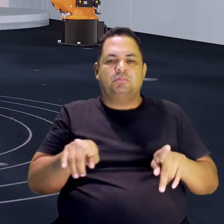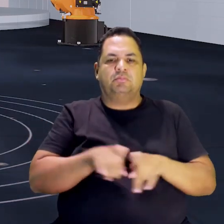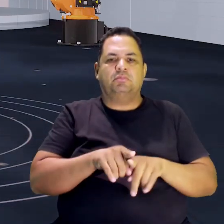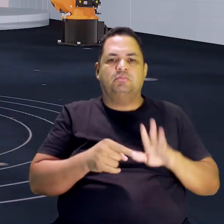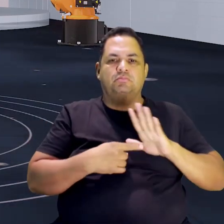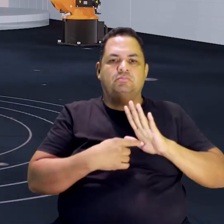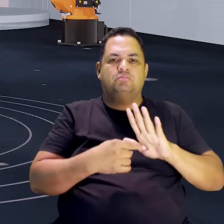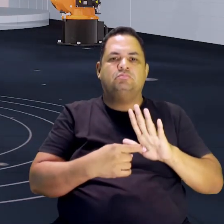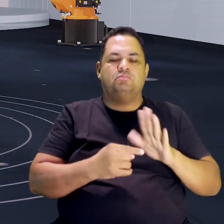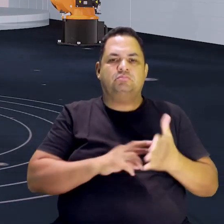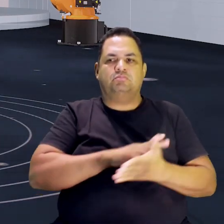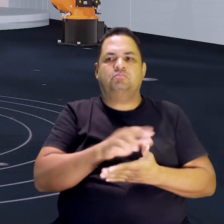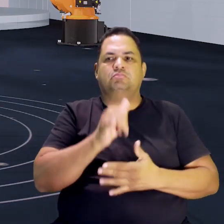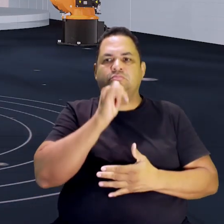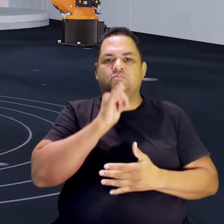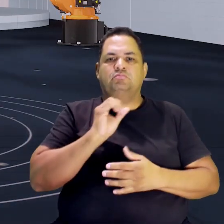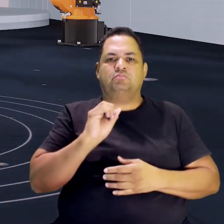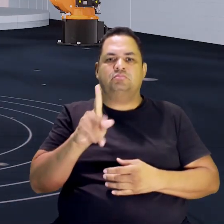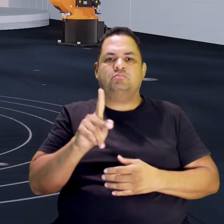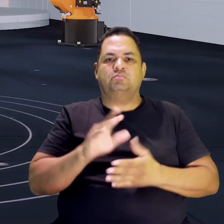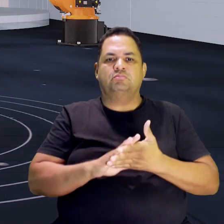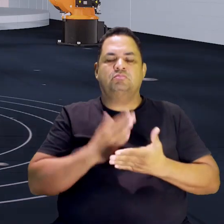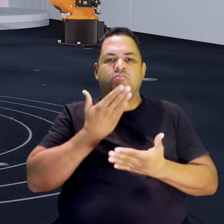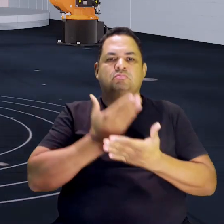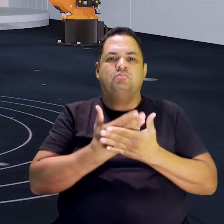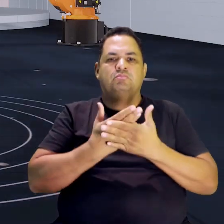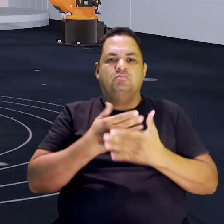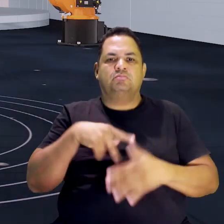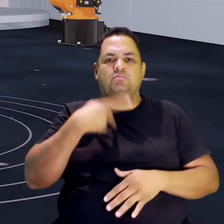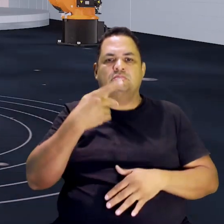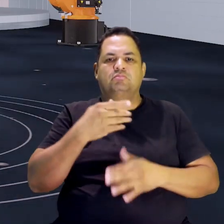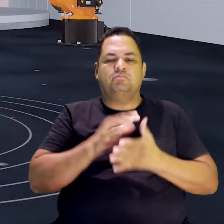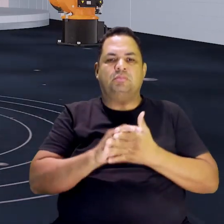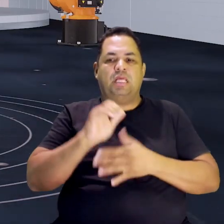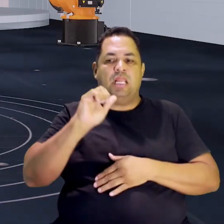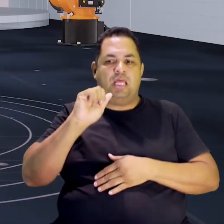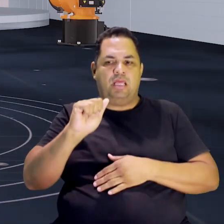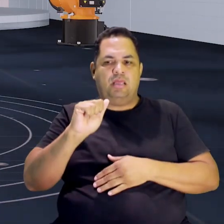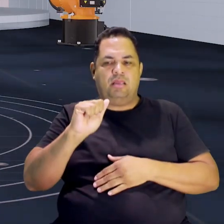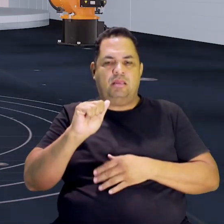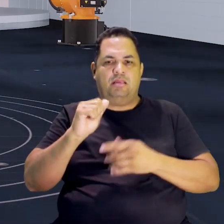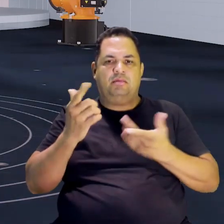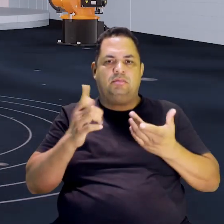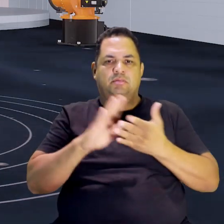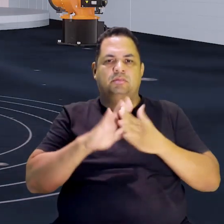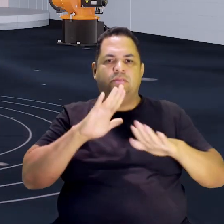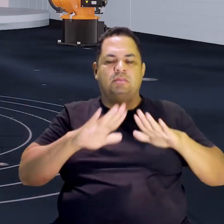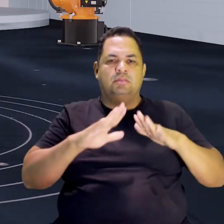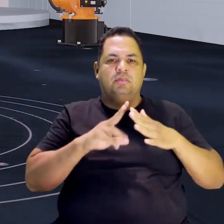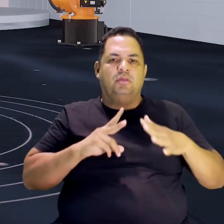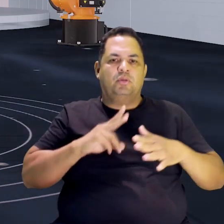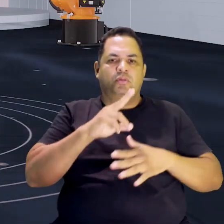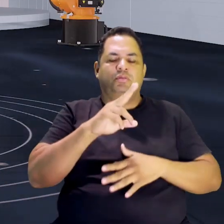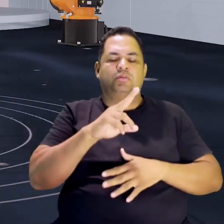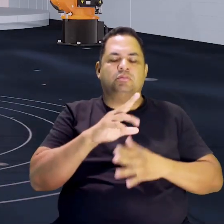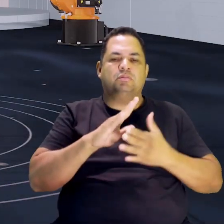mostrando para vocês, ok? Então, é uma aula para falar da aceleração, na verdade, e que ela depende da força